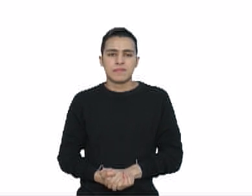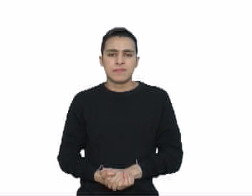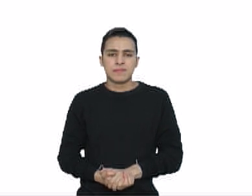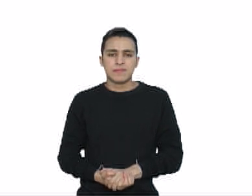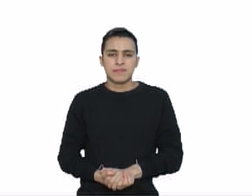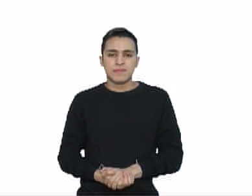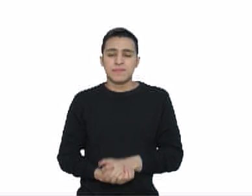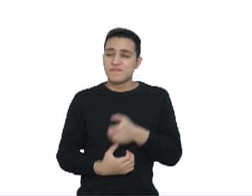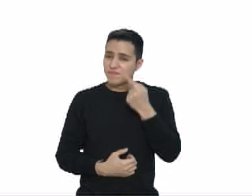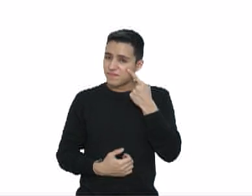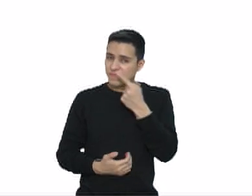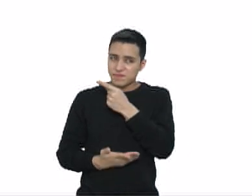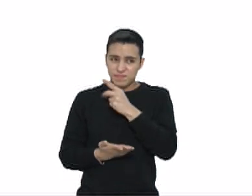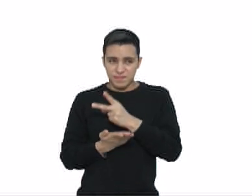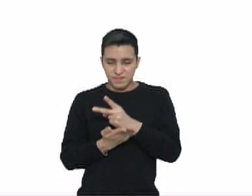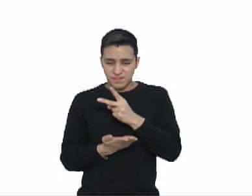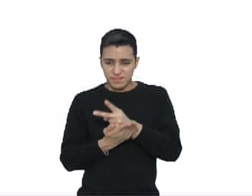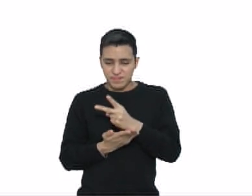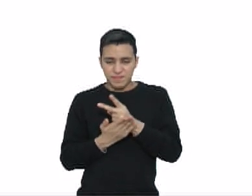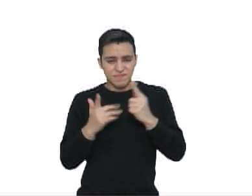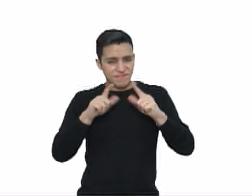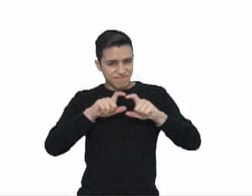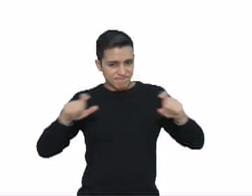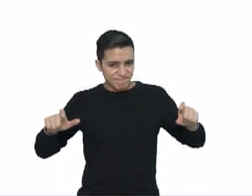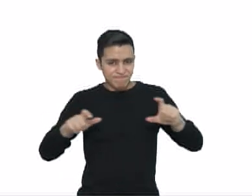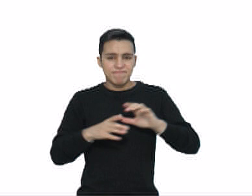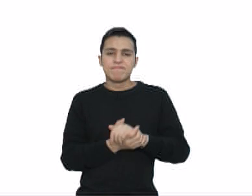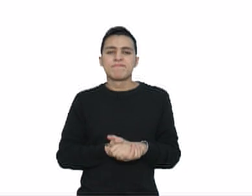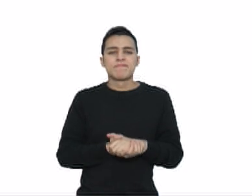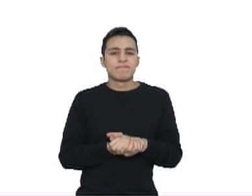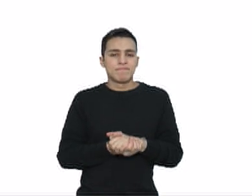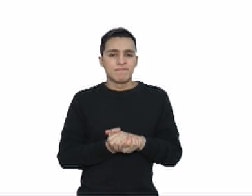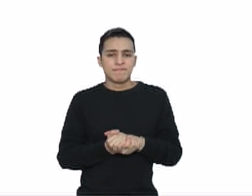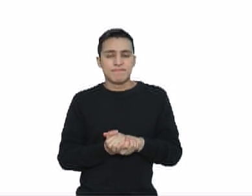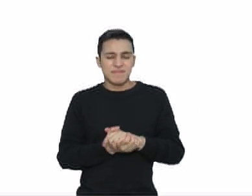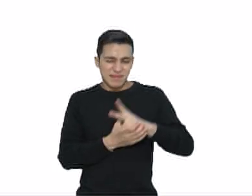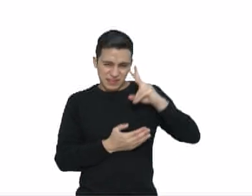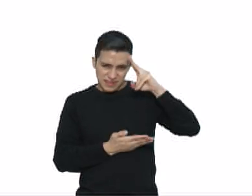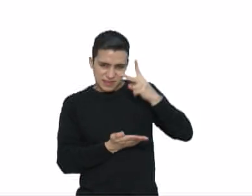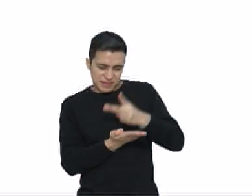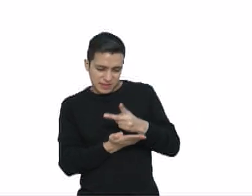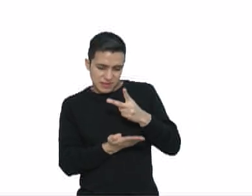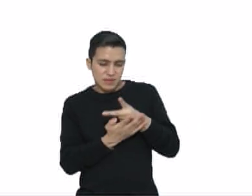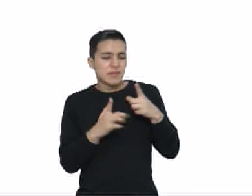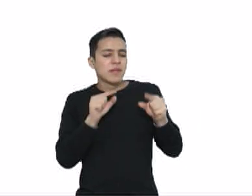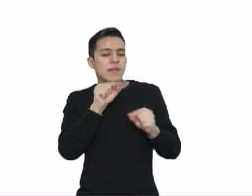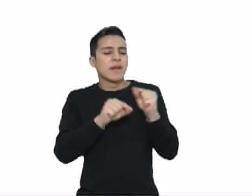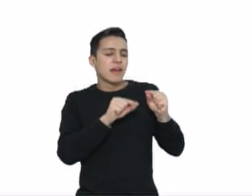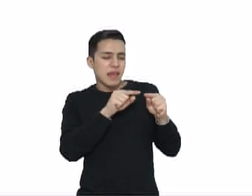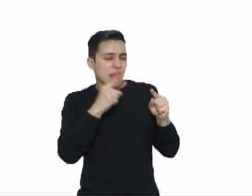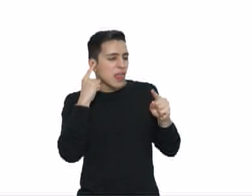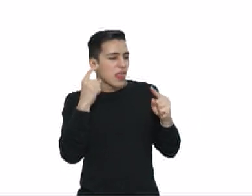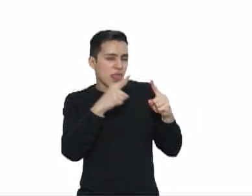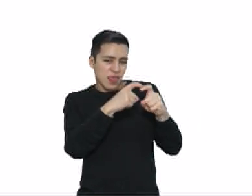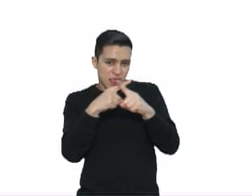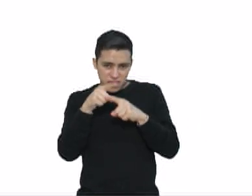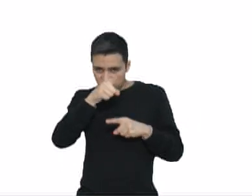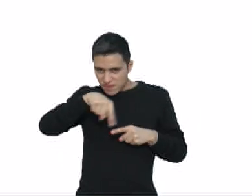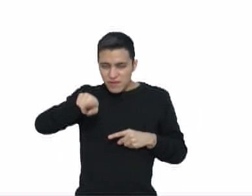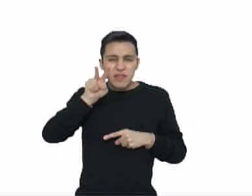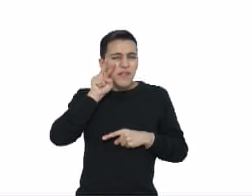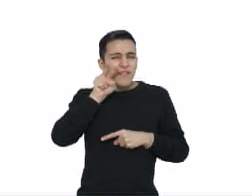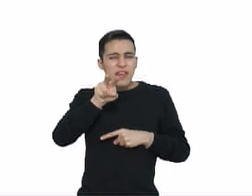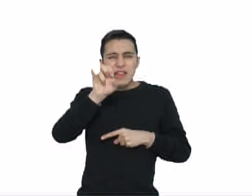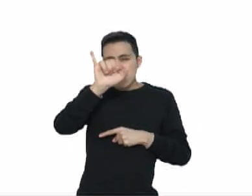O mesmo a gente pode perceber no segundo compasso, lembrando sempre onde estão os sons. Enquanto vocês vão vendo a